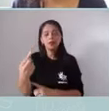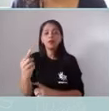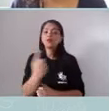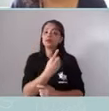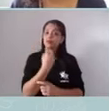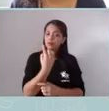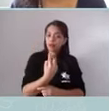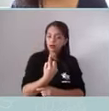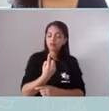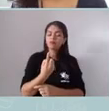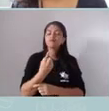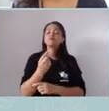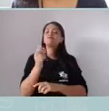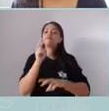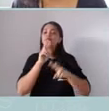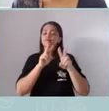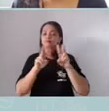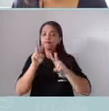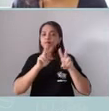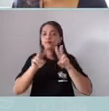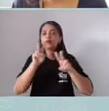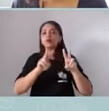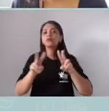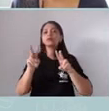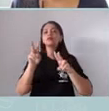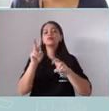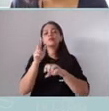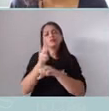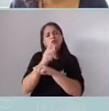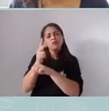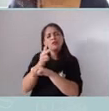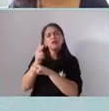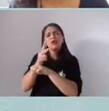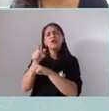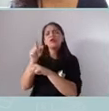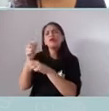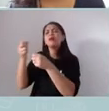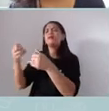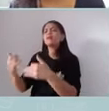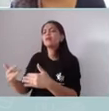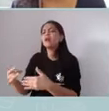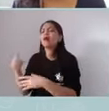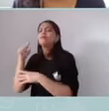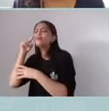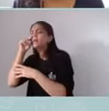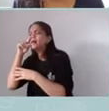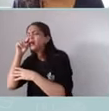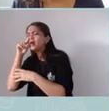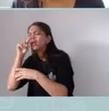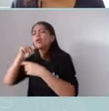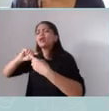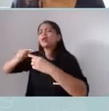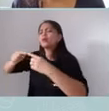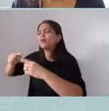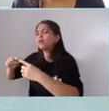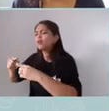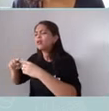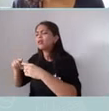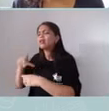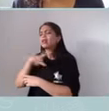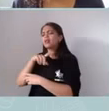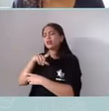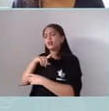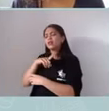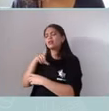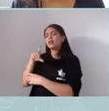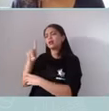vocês assistirem, certo? Que ele vai explicar justamente qual é o perigo, qual é o problema relacionado à variante Delta e por que a gente tem que se